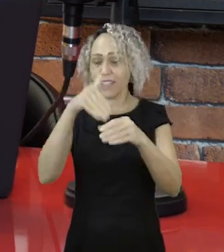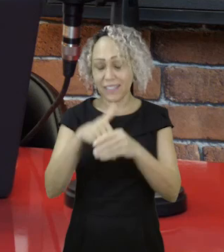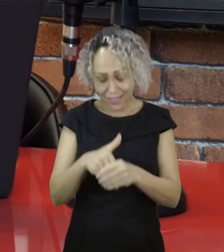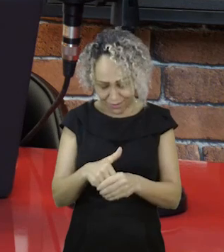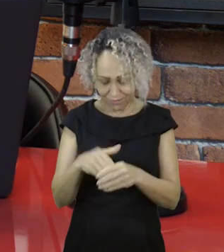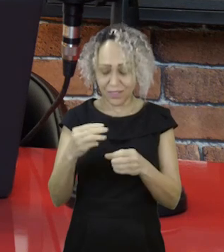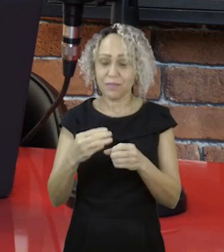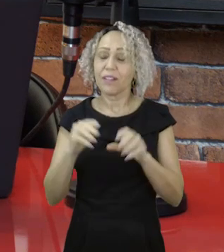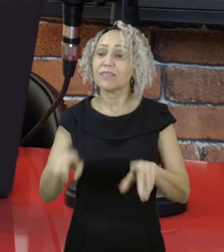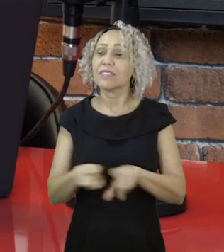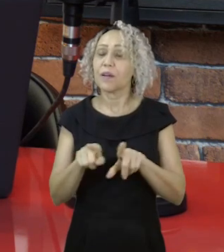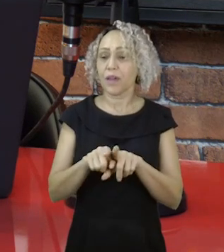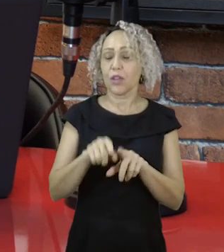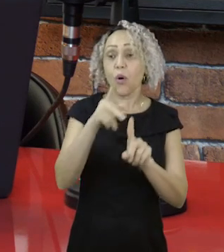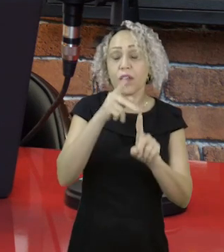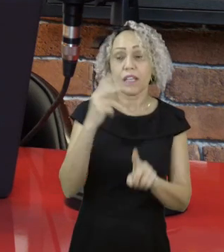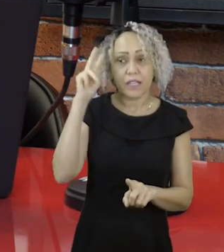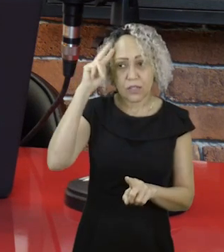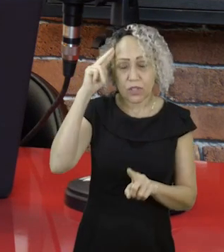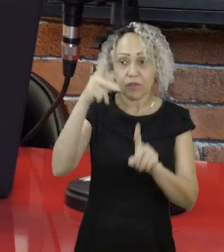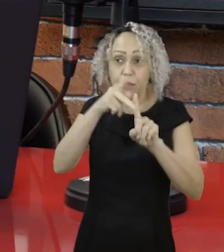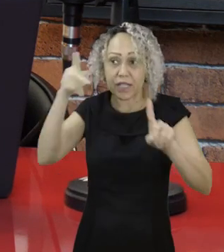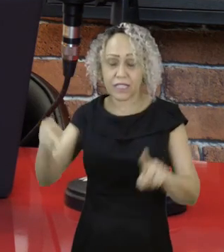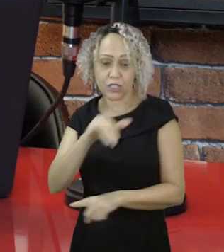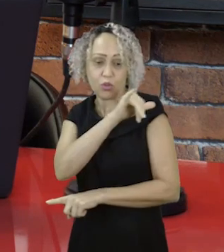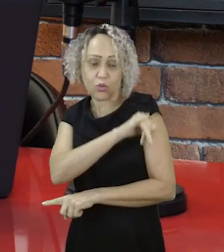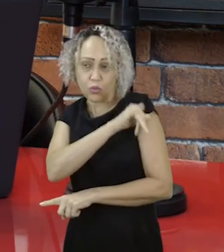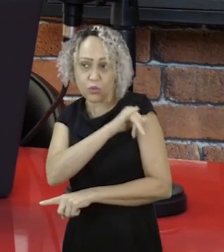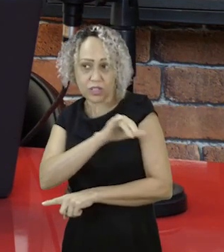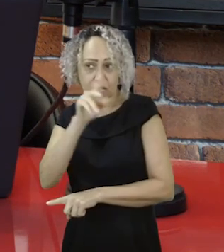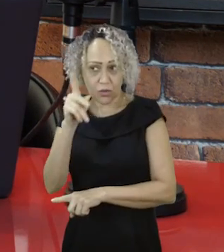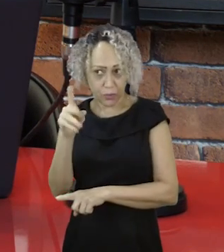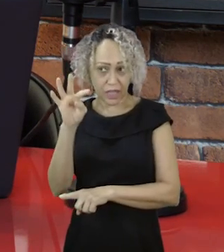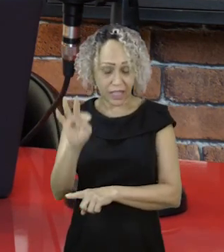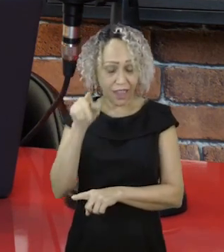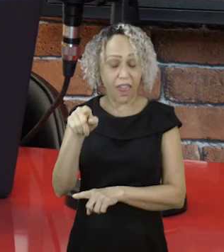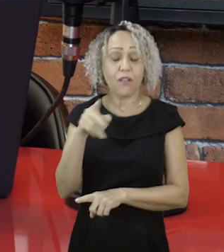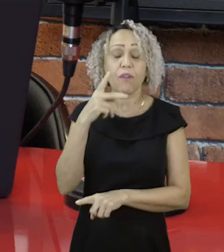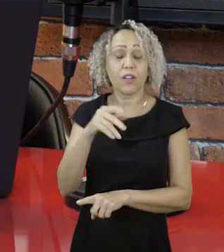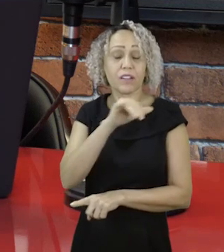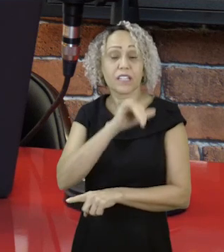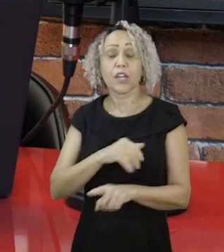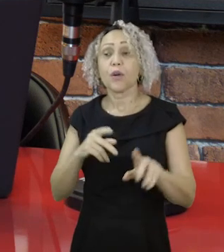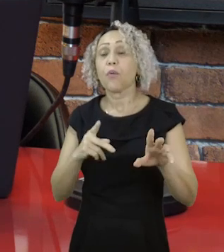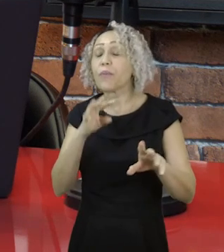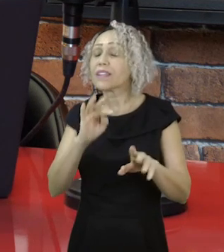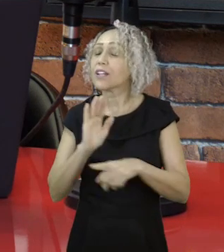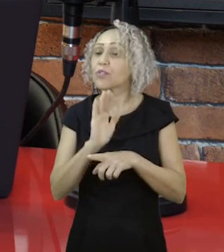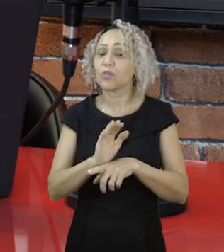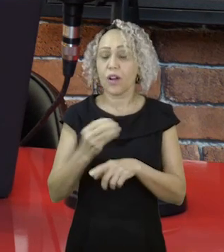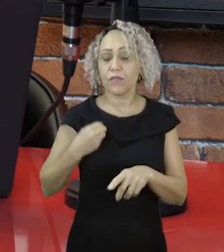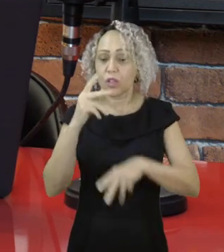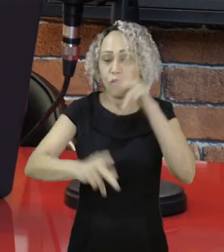Na segunda-feira, o presidente do partido no Rio de Janeiro, Joãozinho, lembrou o quanto o PT no governo melhorou a vida do povo